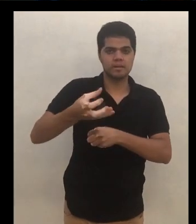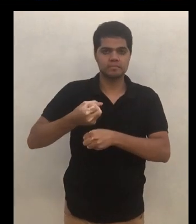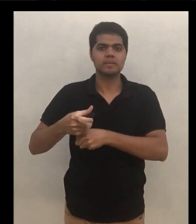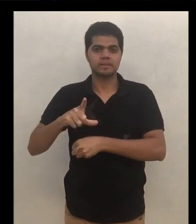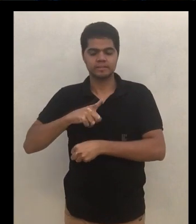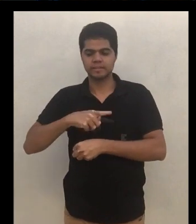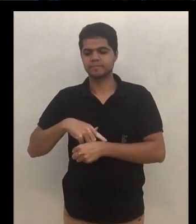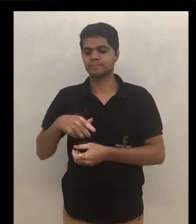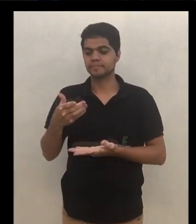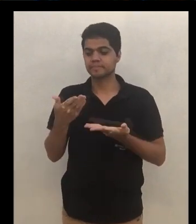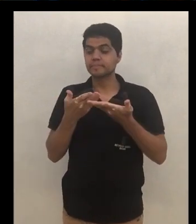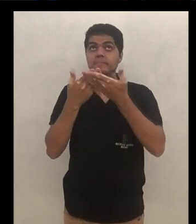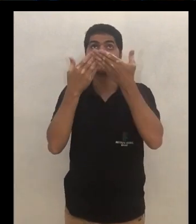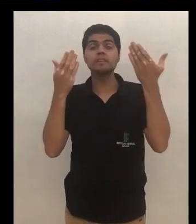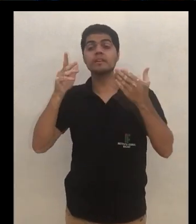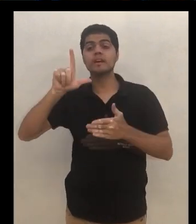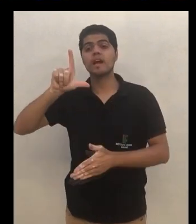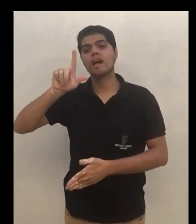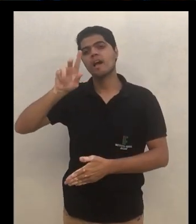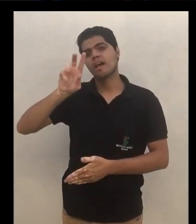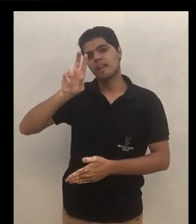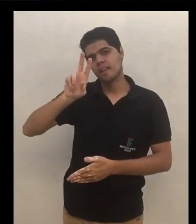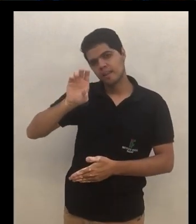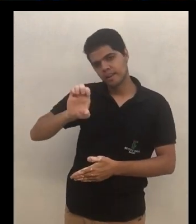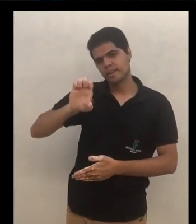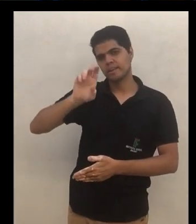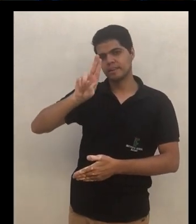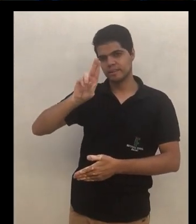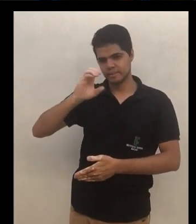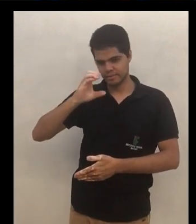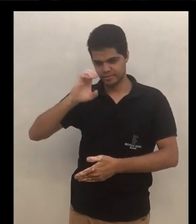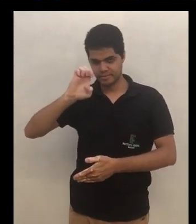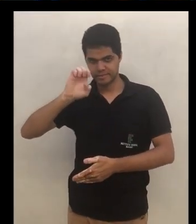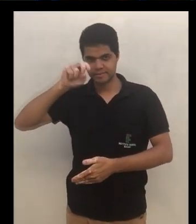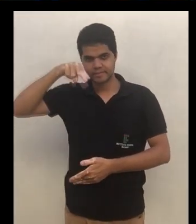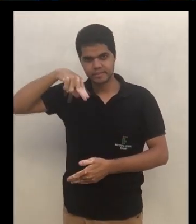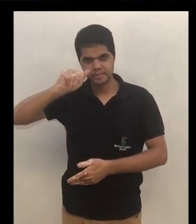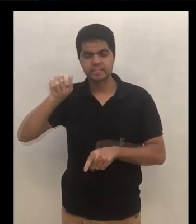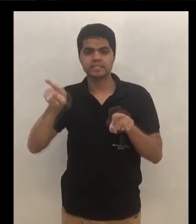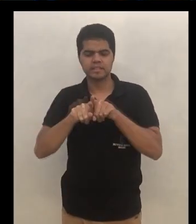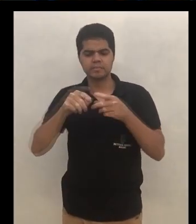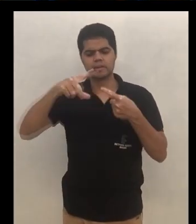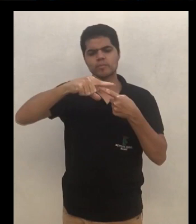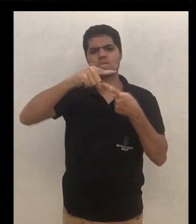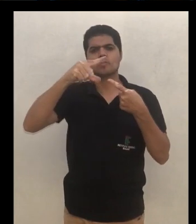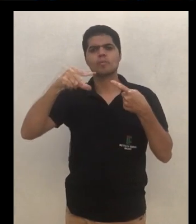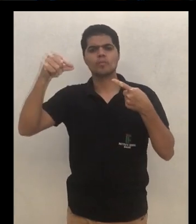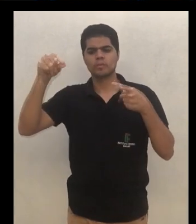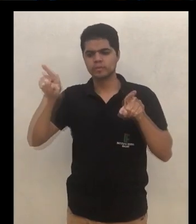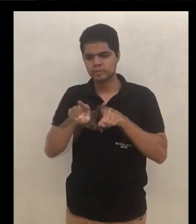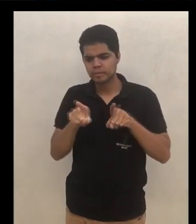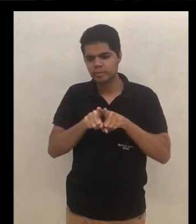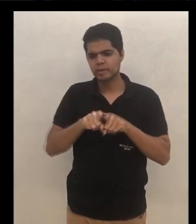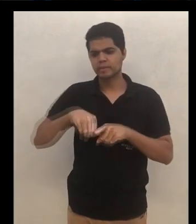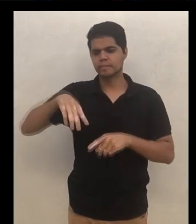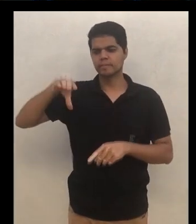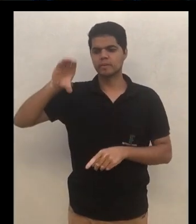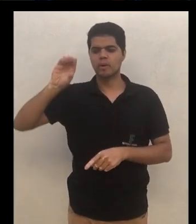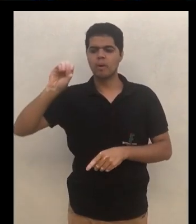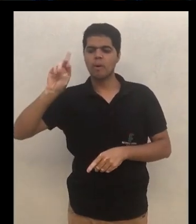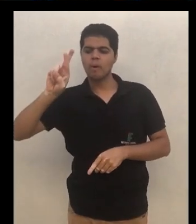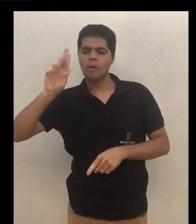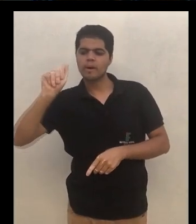A leucena também é da nossa região, fonte de proteína. Você faz o farelo das folhas. Ora pro nobis tem